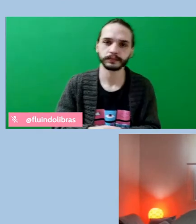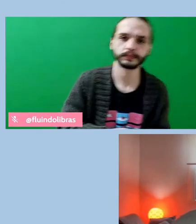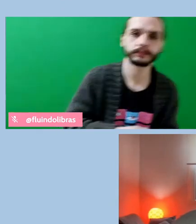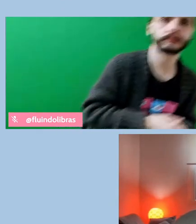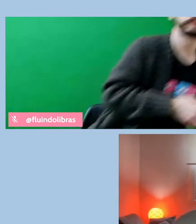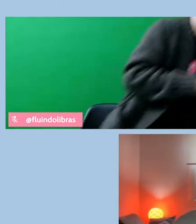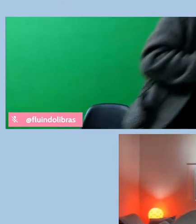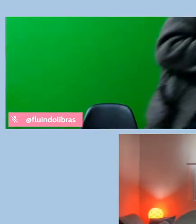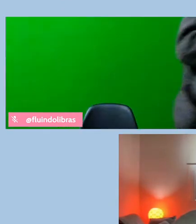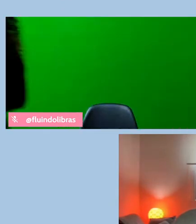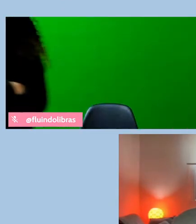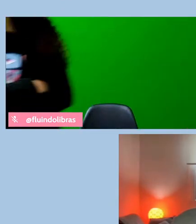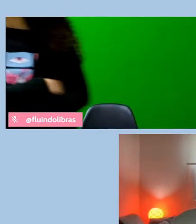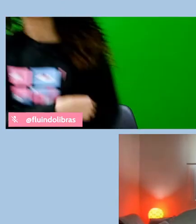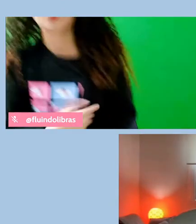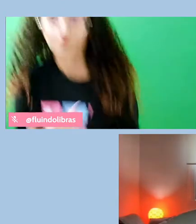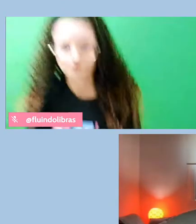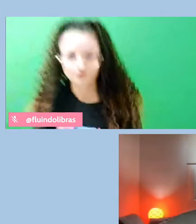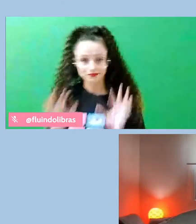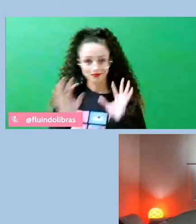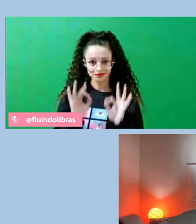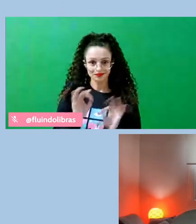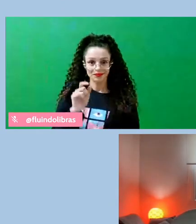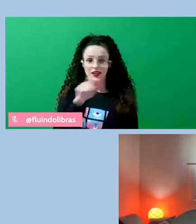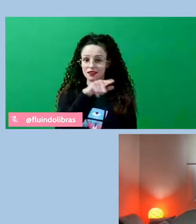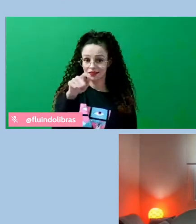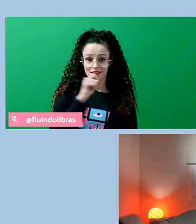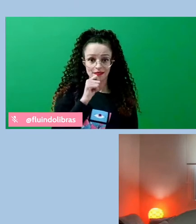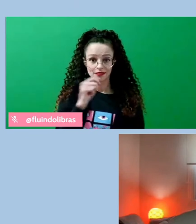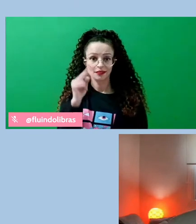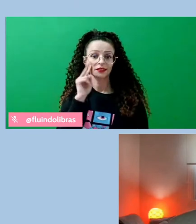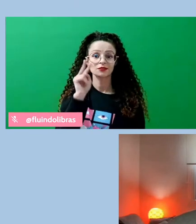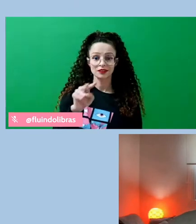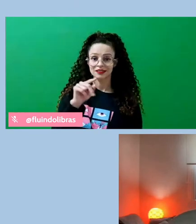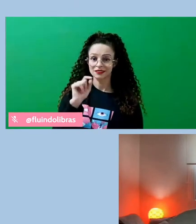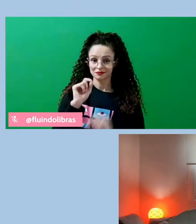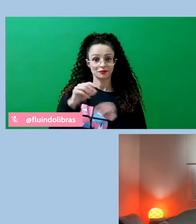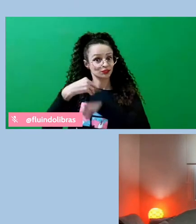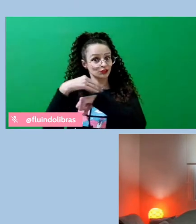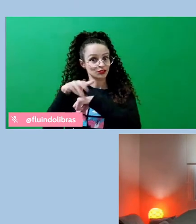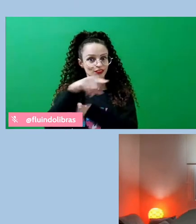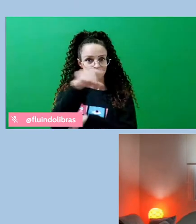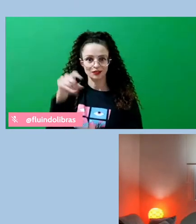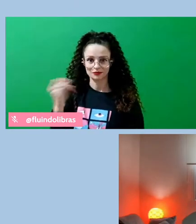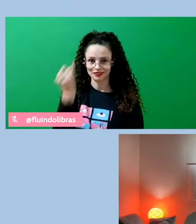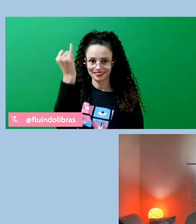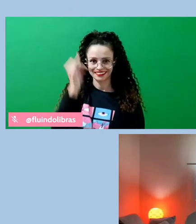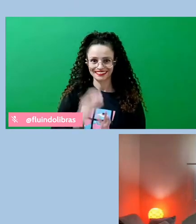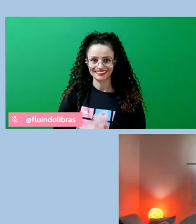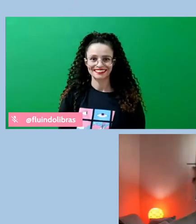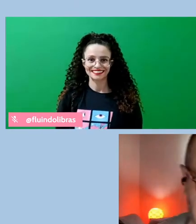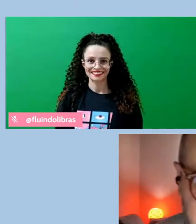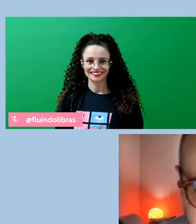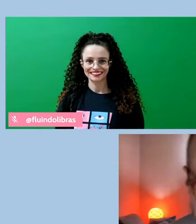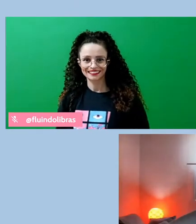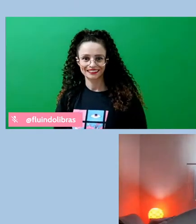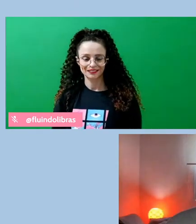pessoal, quem não viu Persona, fica aí a dica, importantíssimo. Com certeza, gente, vale muito a pena.